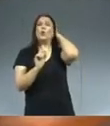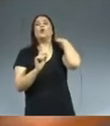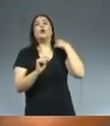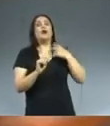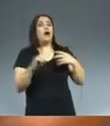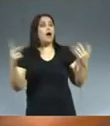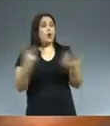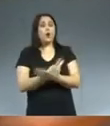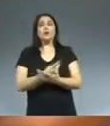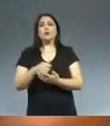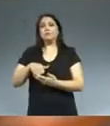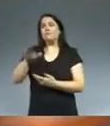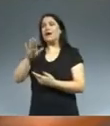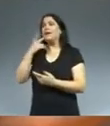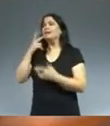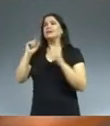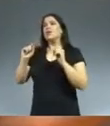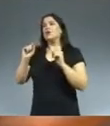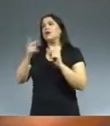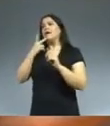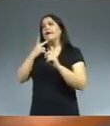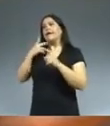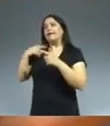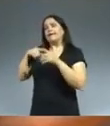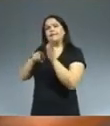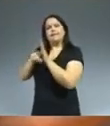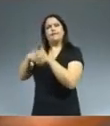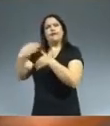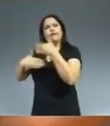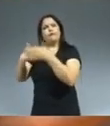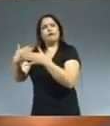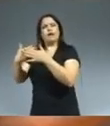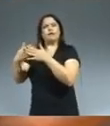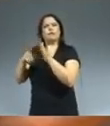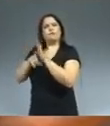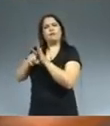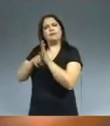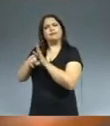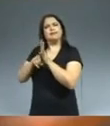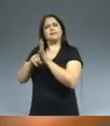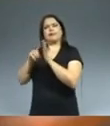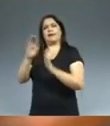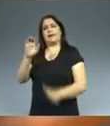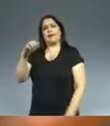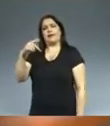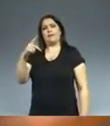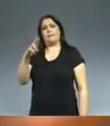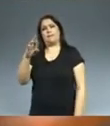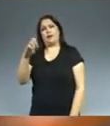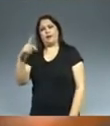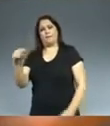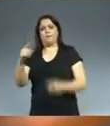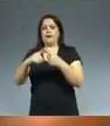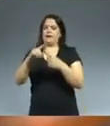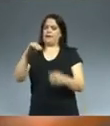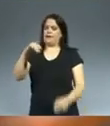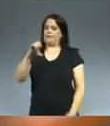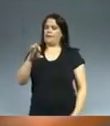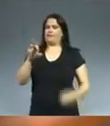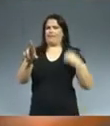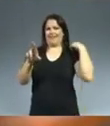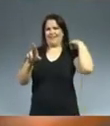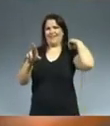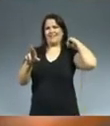em função muito em função aí da do desenvolvimento da pesquisa da Embrapa Empresa Brasileira de pesquisas e das matérias as